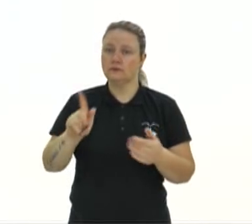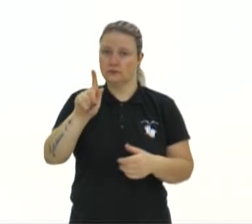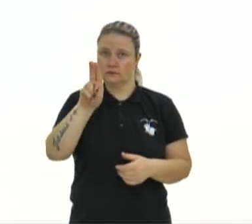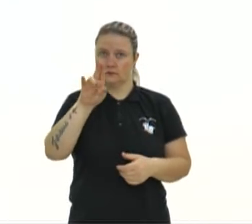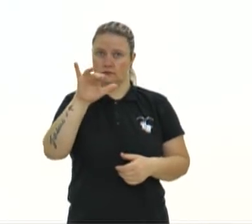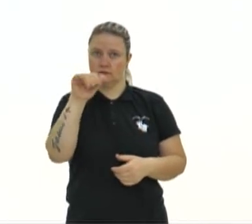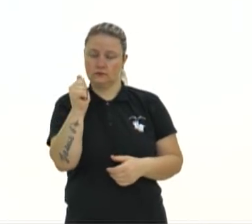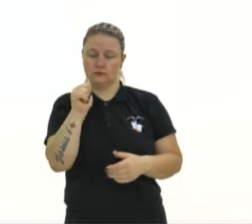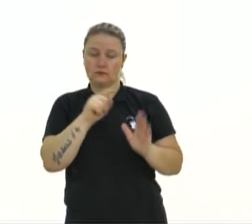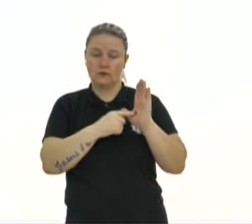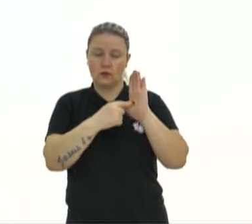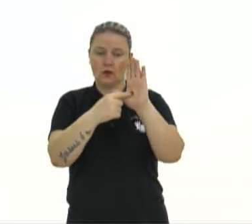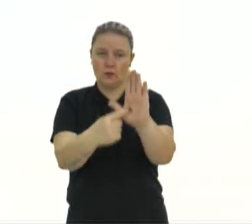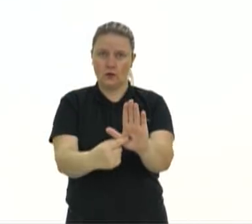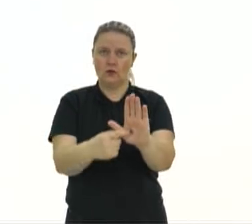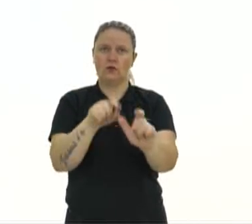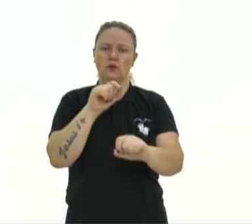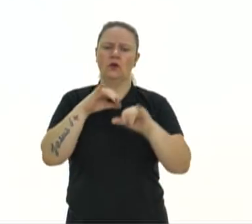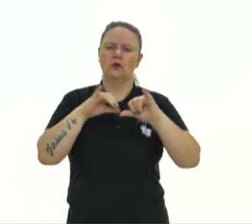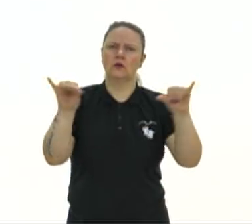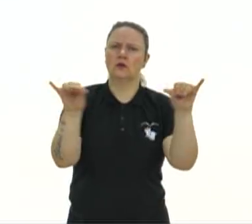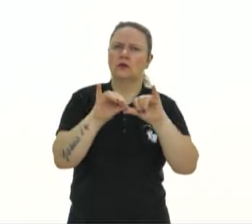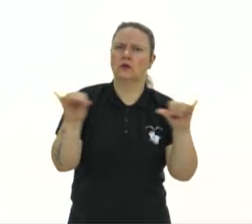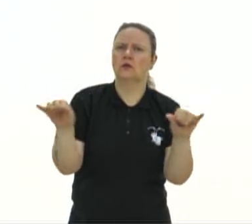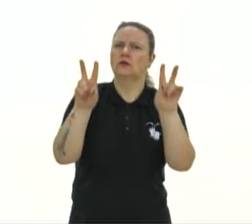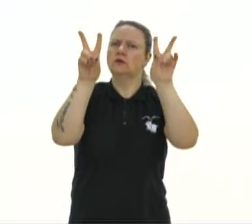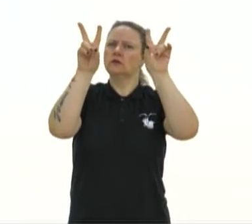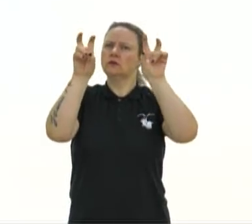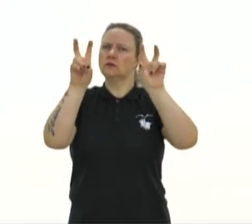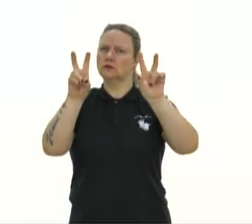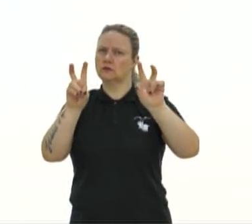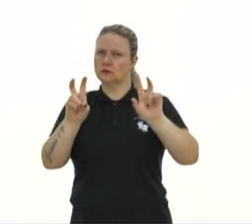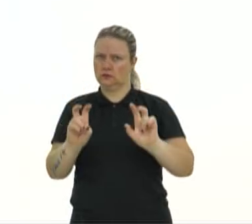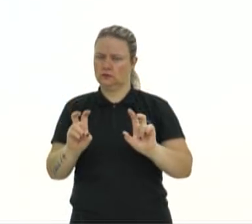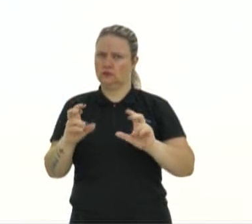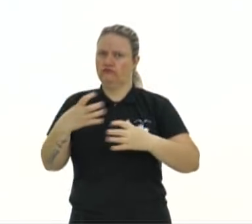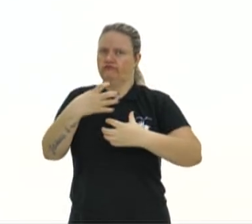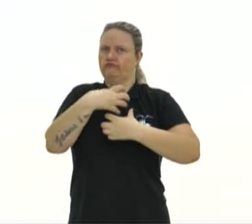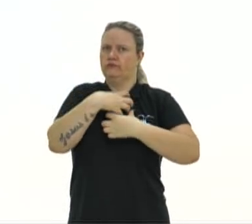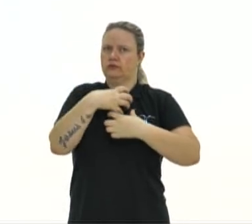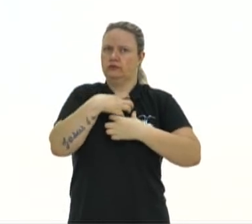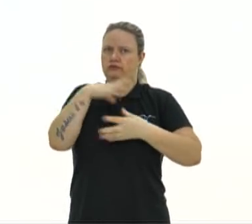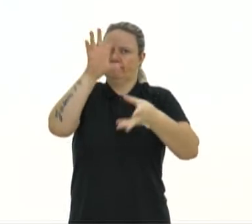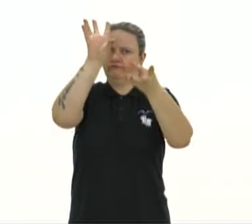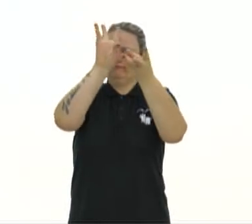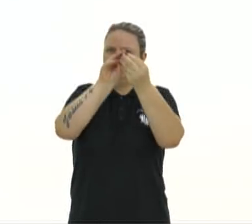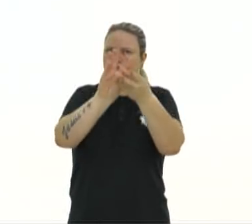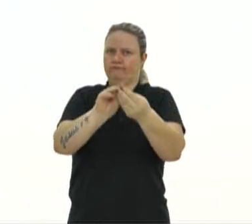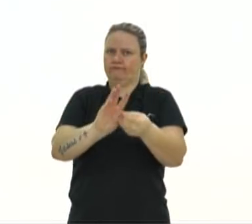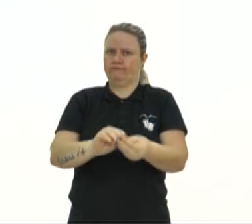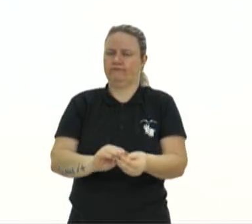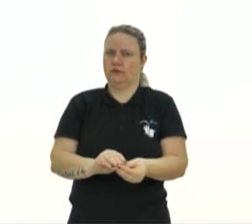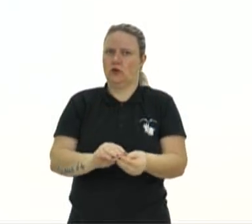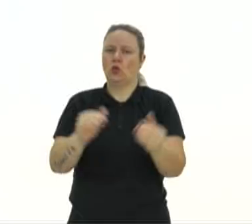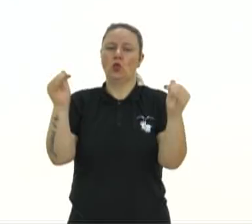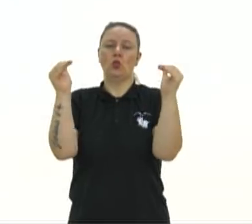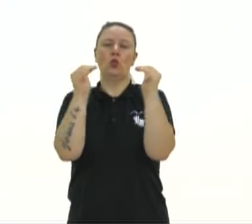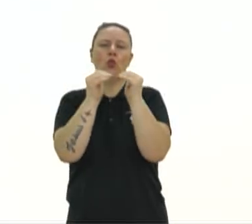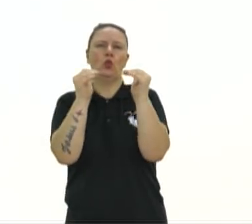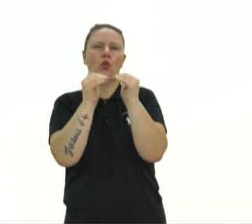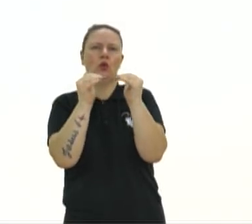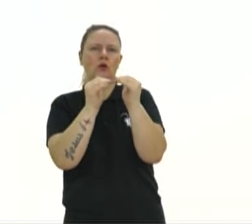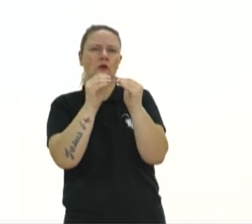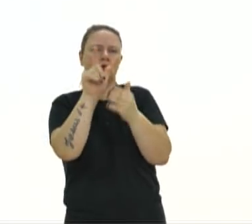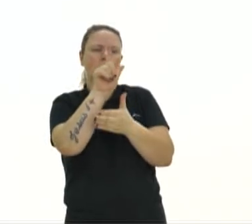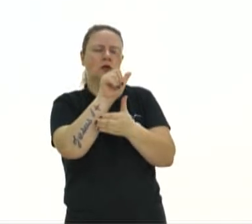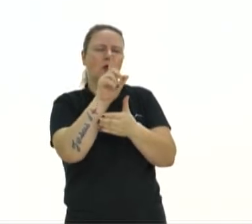apresenta informações sobre determinado assunto de forma sintética, combinando linguagem verbal, textos curtos